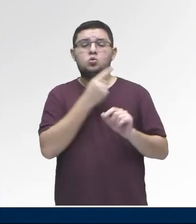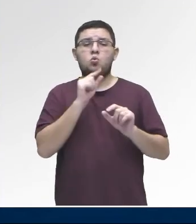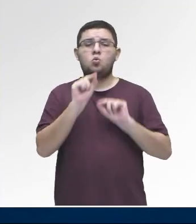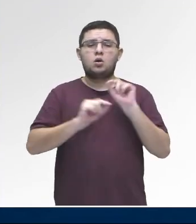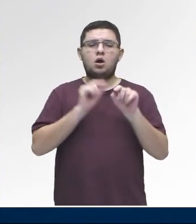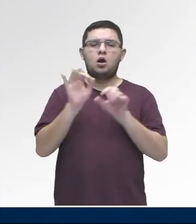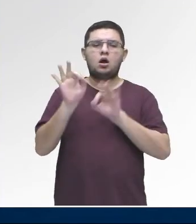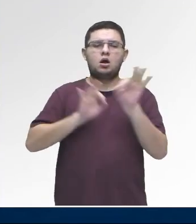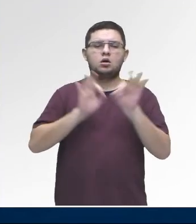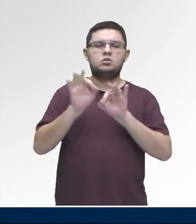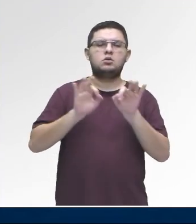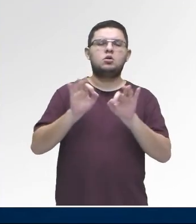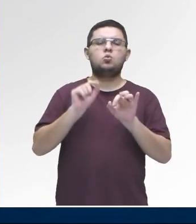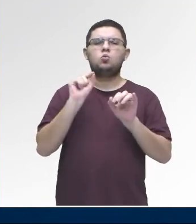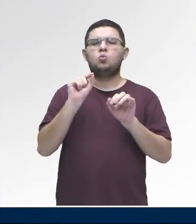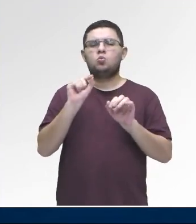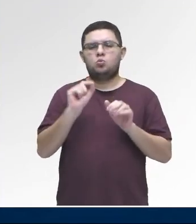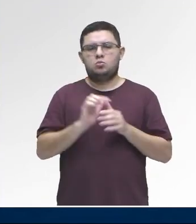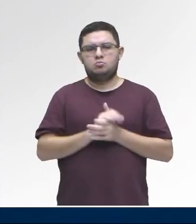montar a